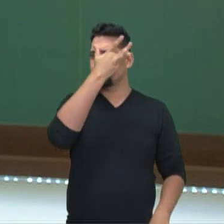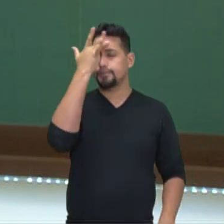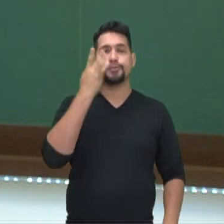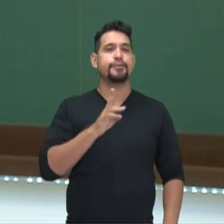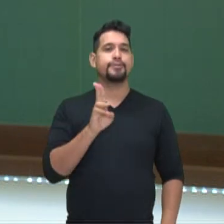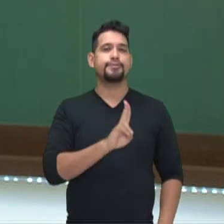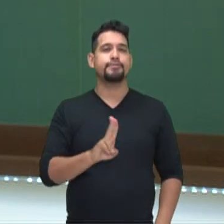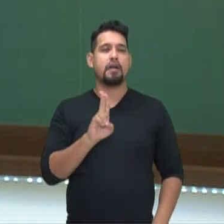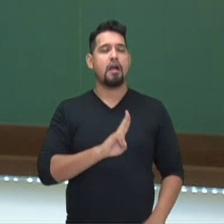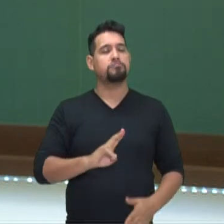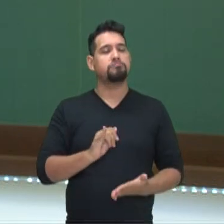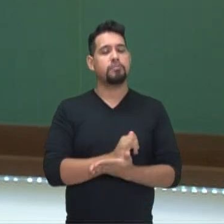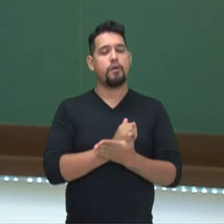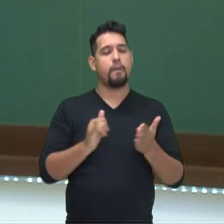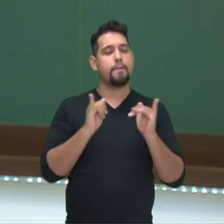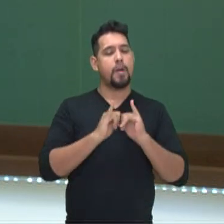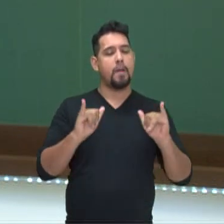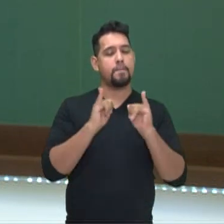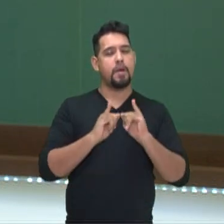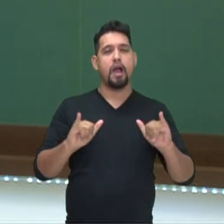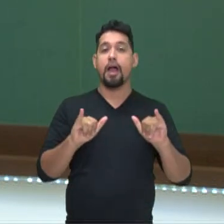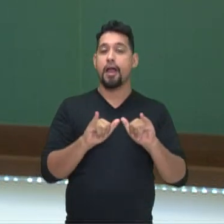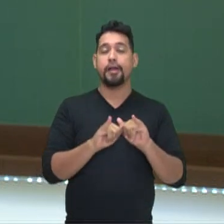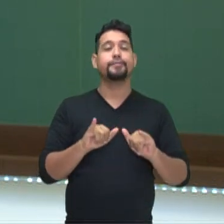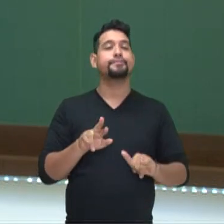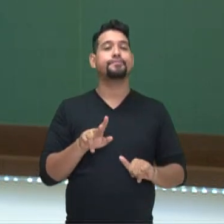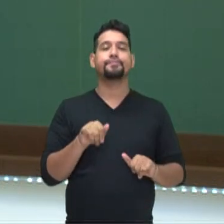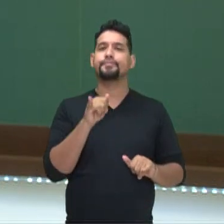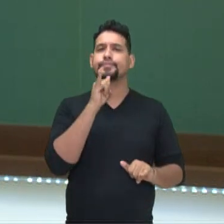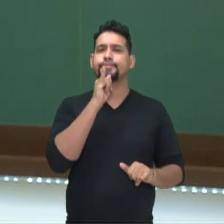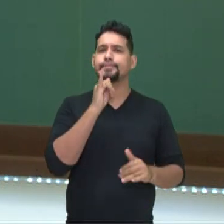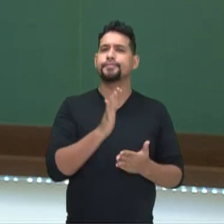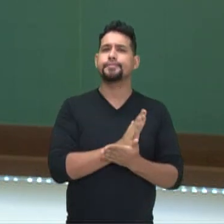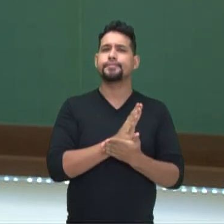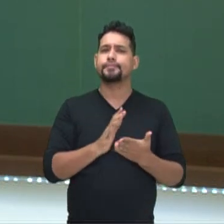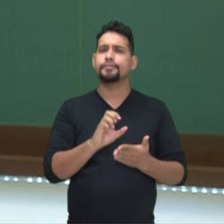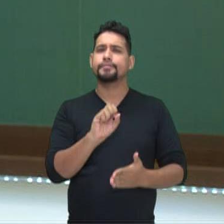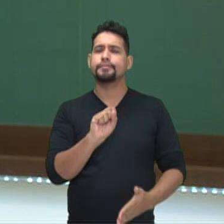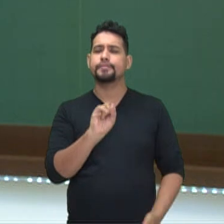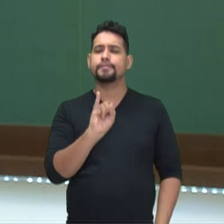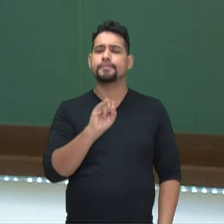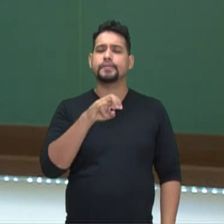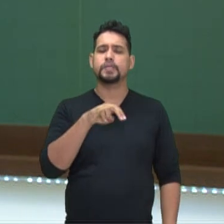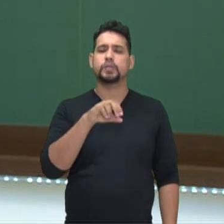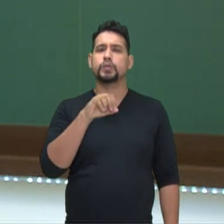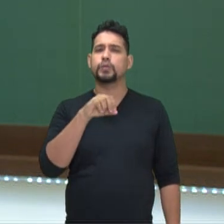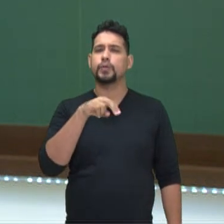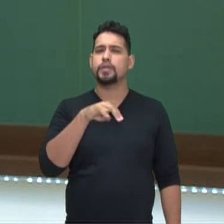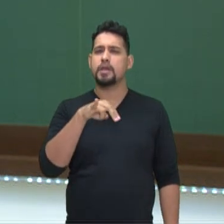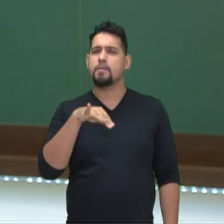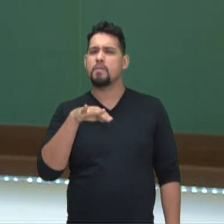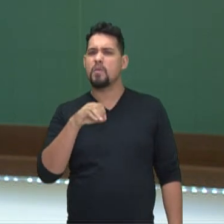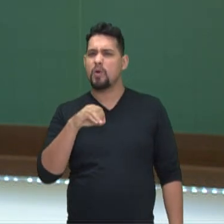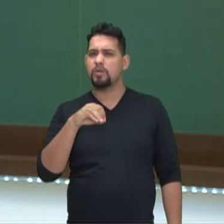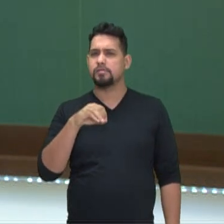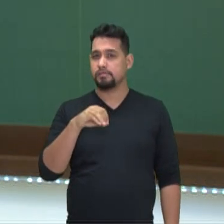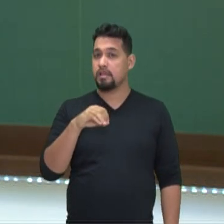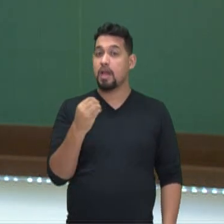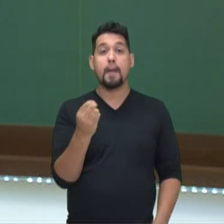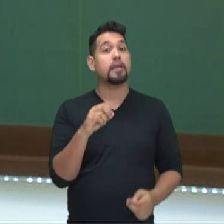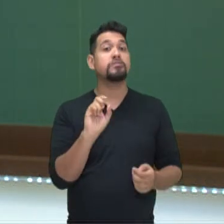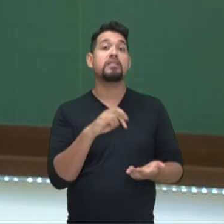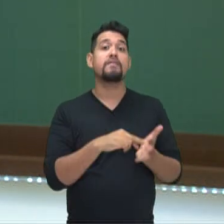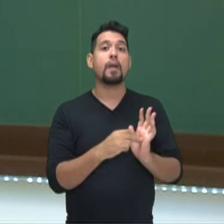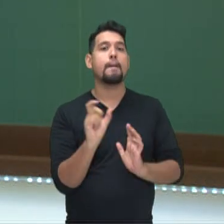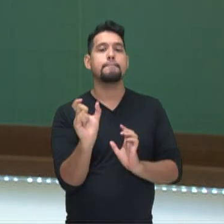utilizarem publicidade e propaganda como sinônimos. Será que existem algumas diferenças sobre essas palavras? Então a